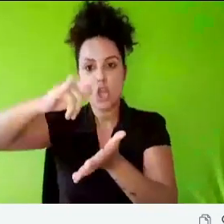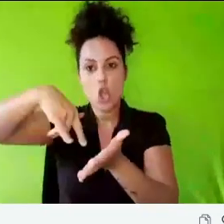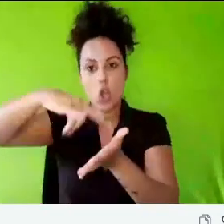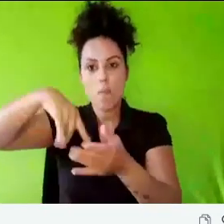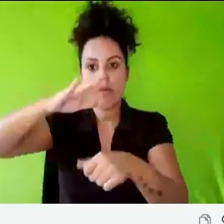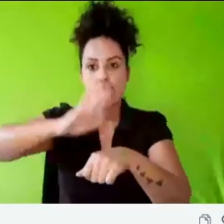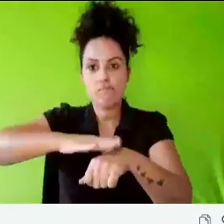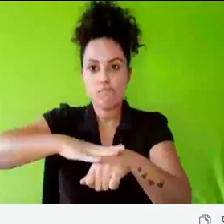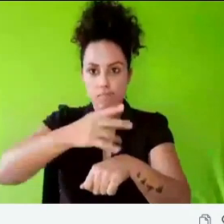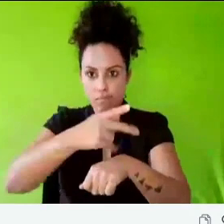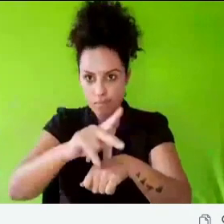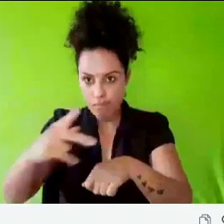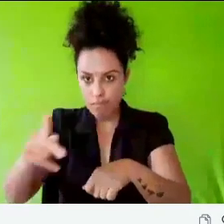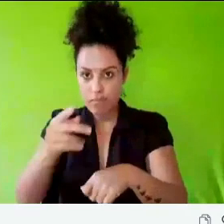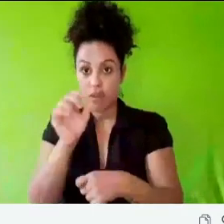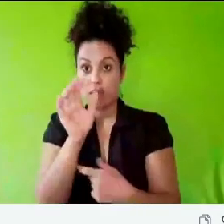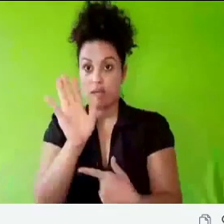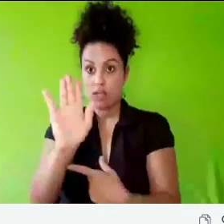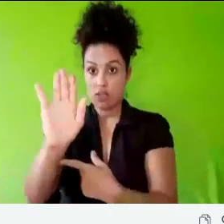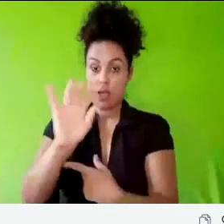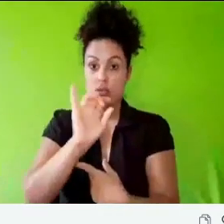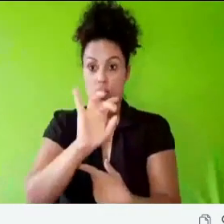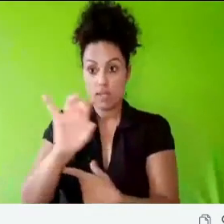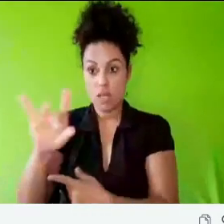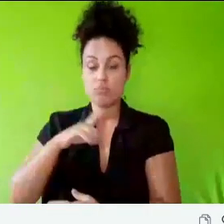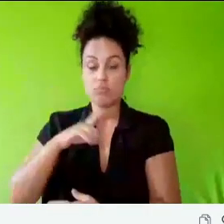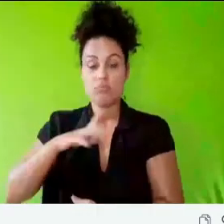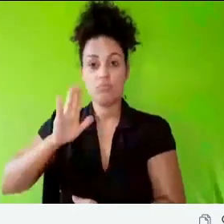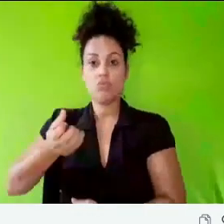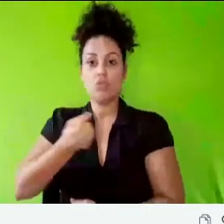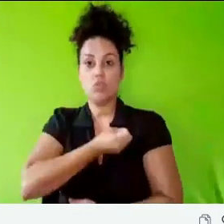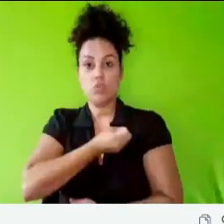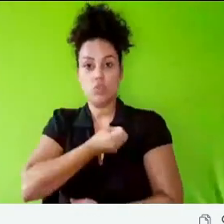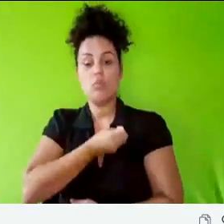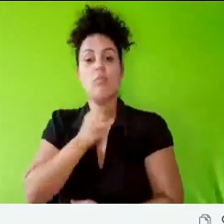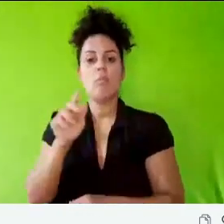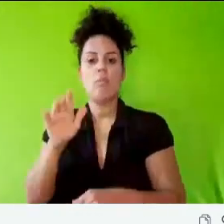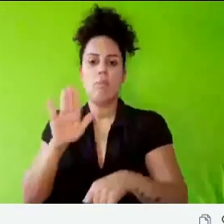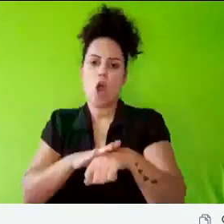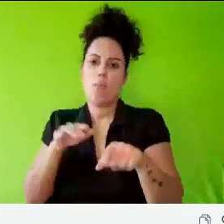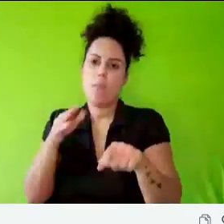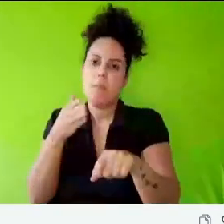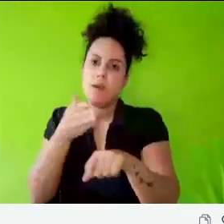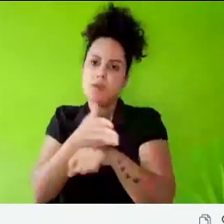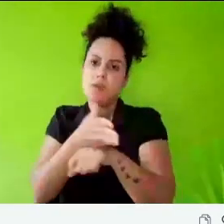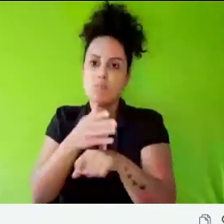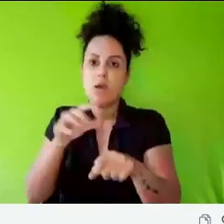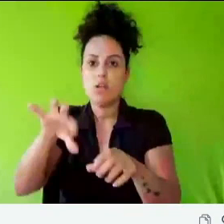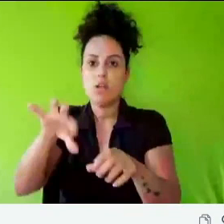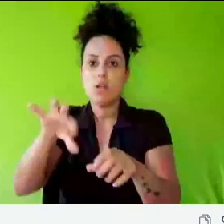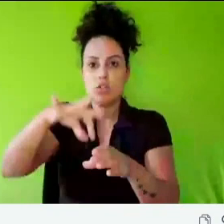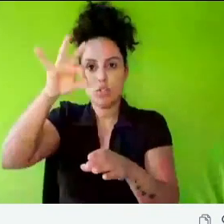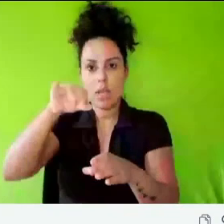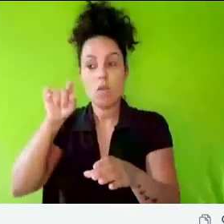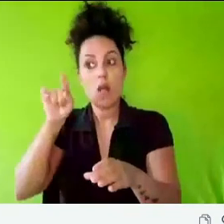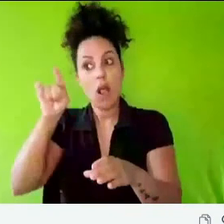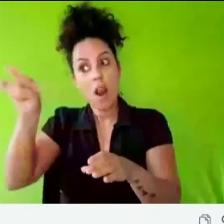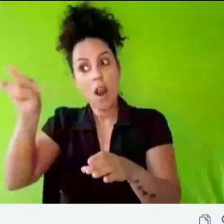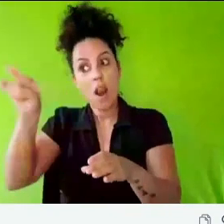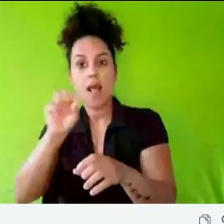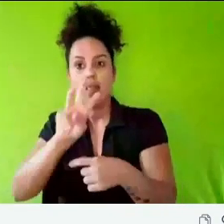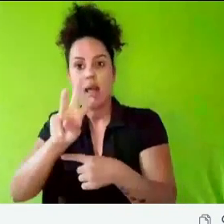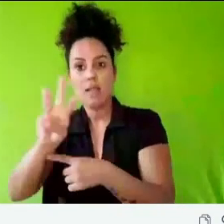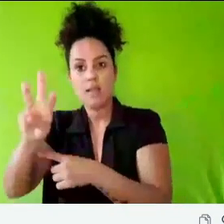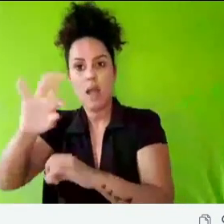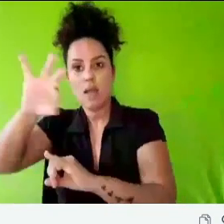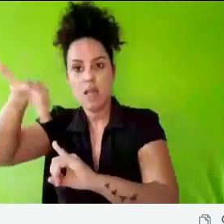Cada candidato recebeu um número para participar do sorteio, que foi divulgado nos sítios do CEFOL e do IFES.